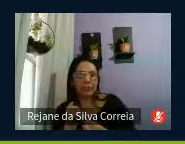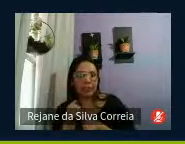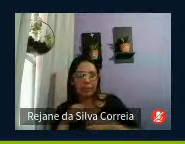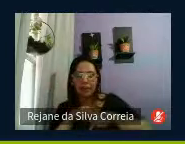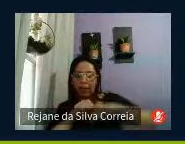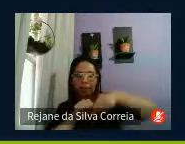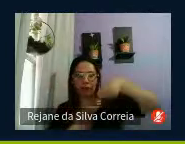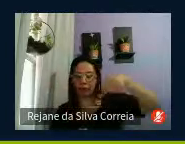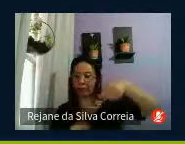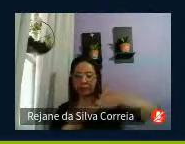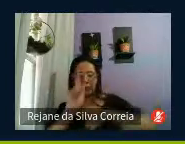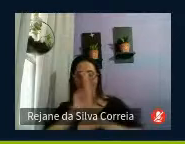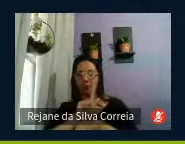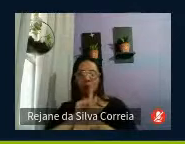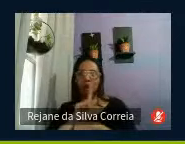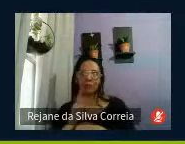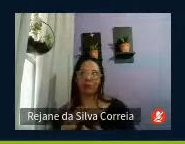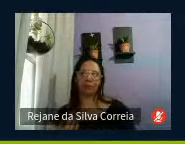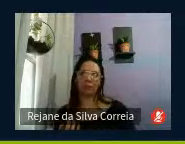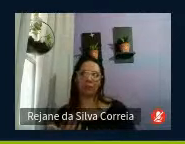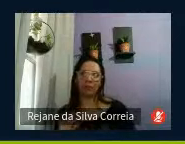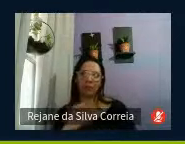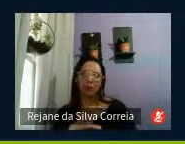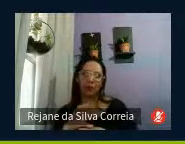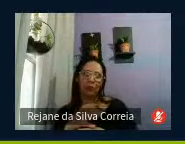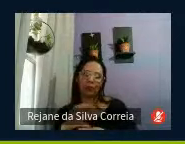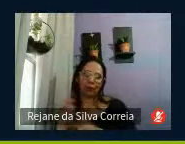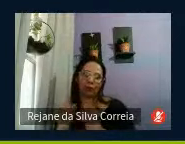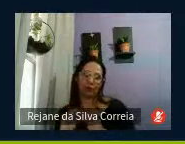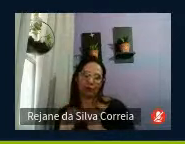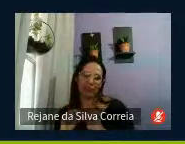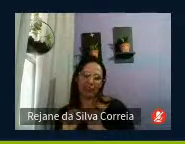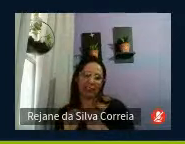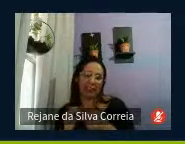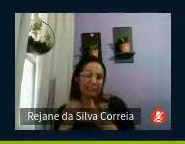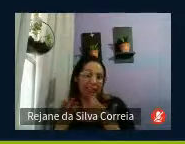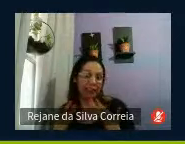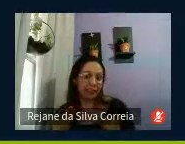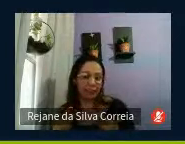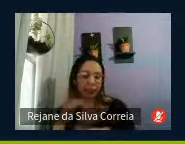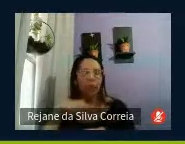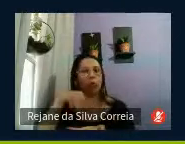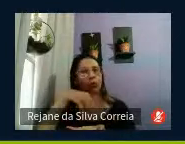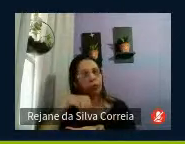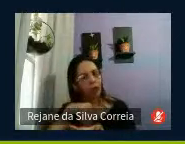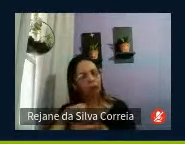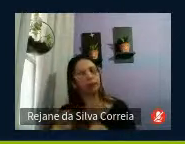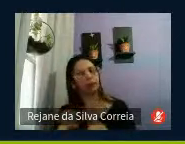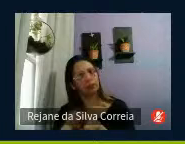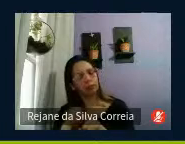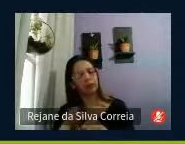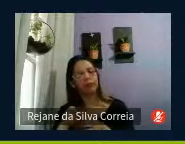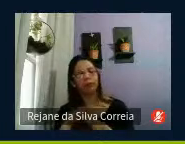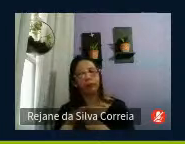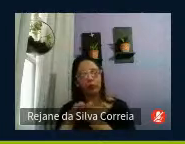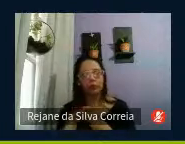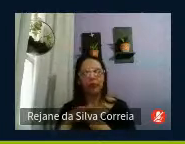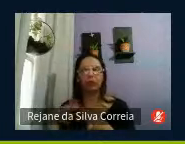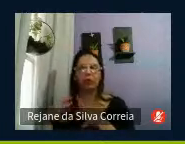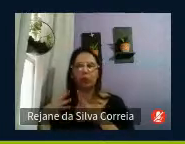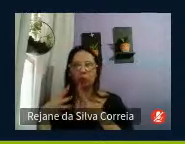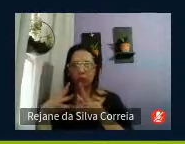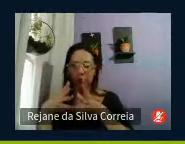graduação, né? no curso que fizeram. Então, o NAPN também serve para isso, para todos